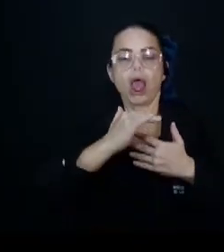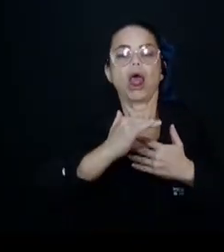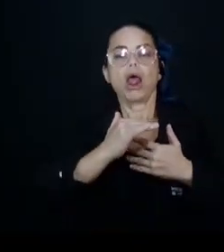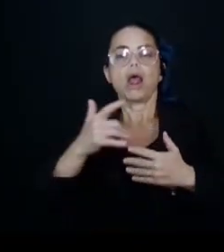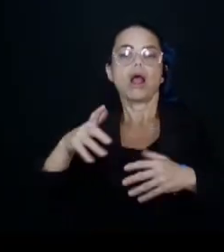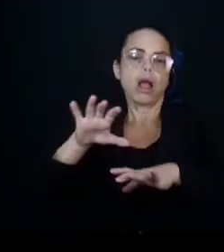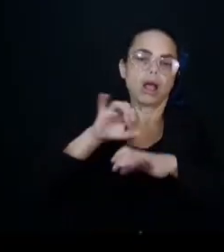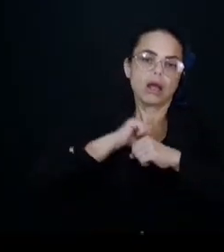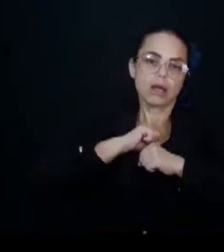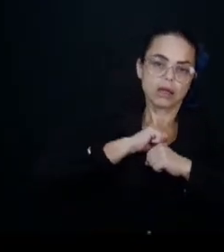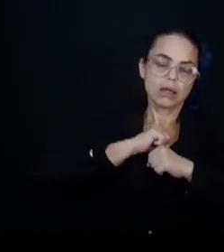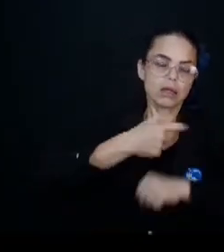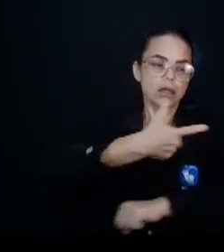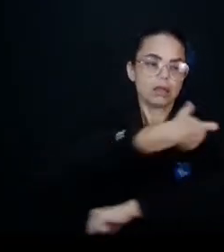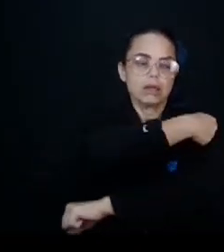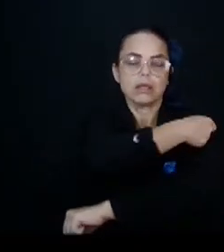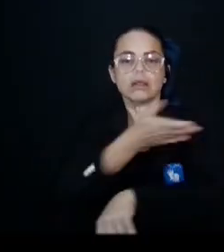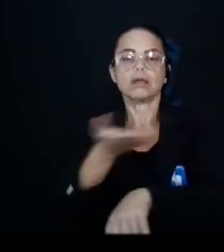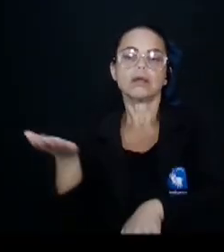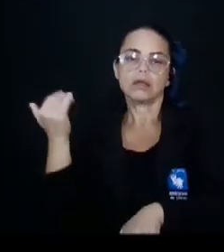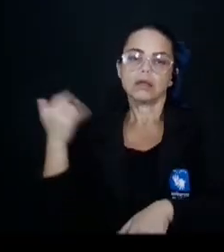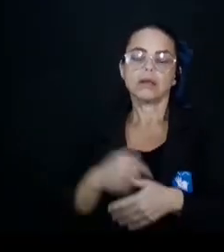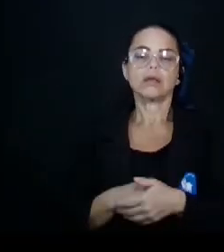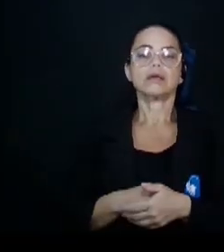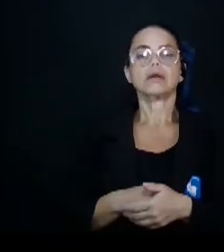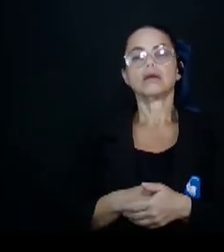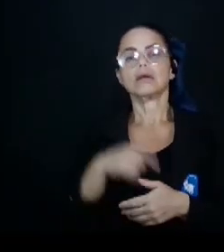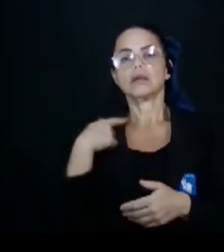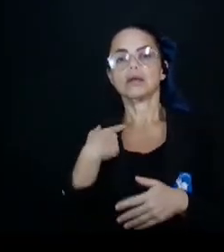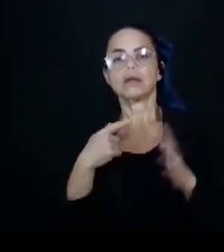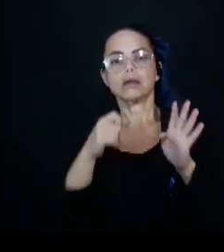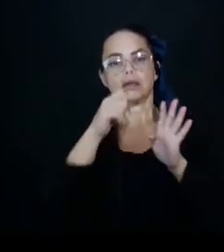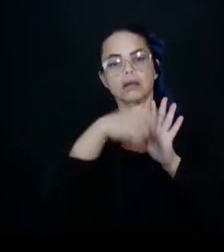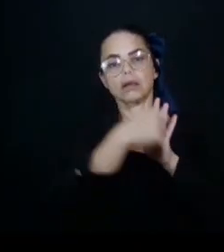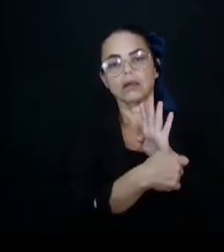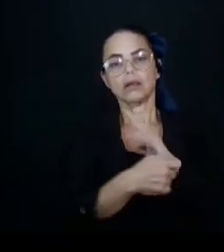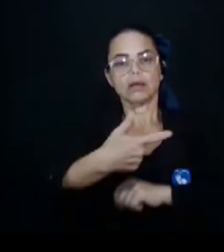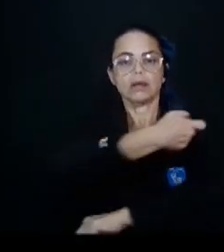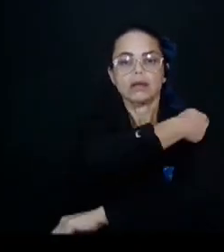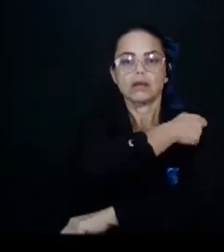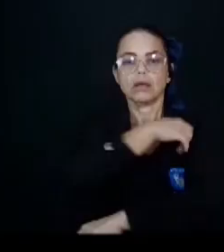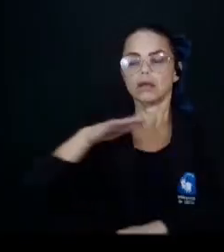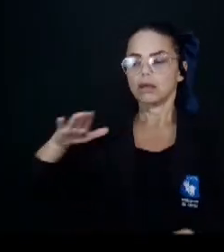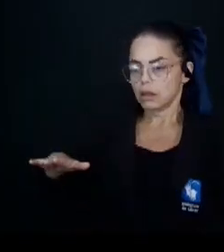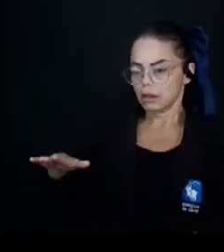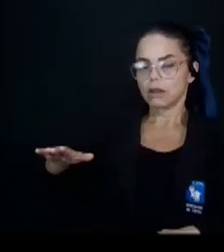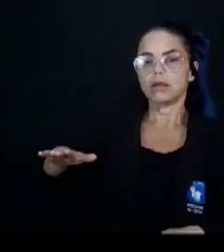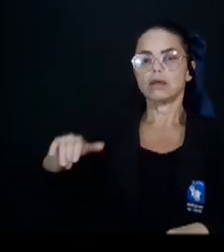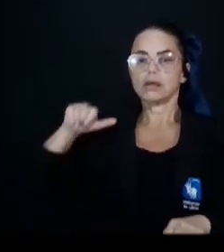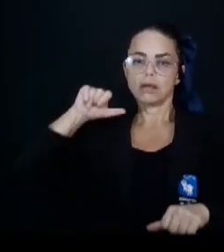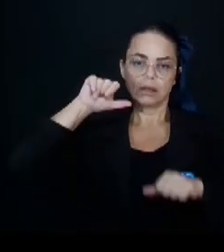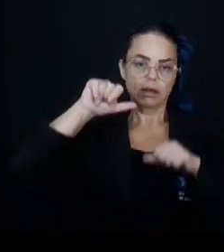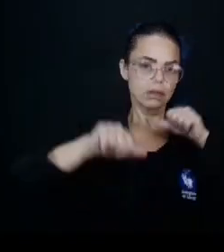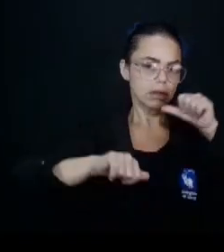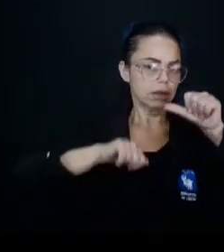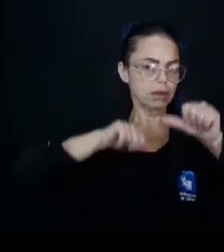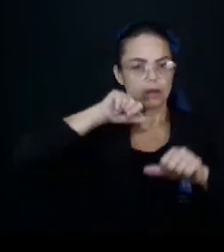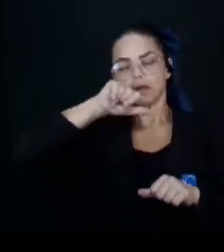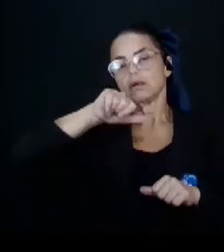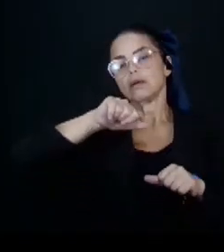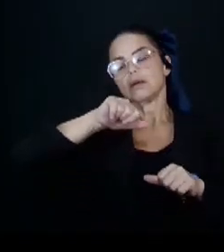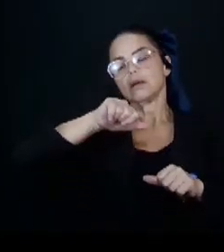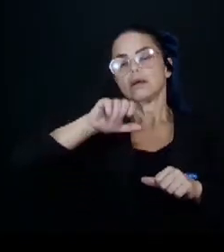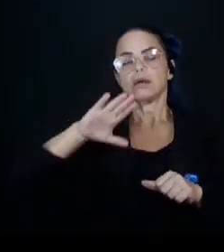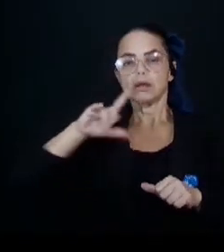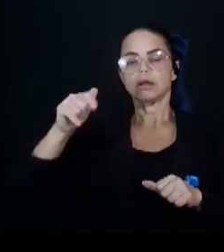do passado. Então, todo aquele calendário vacinal infantil, ele é refeito, né? Claro que em partes,